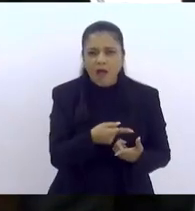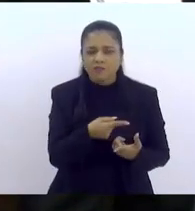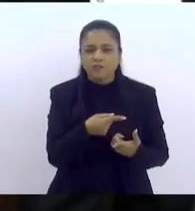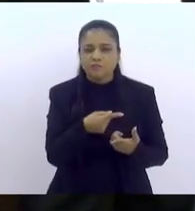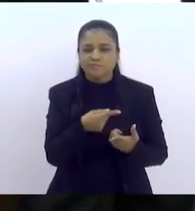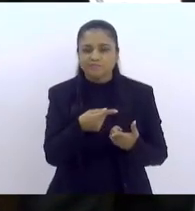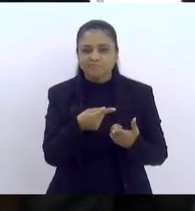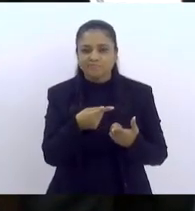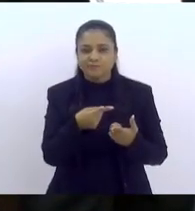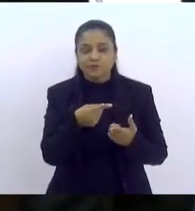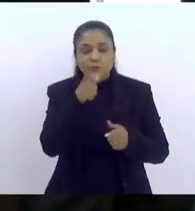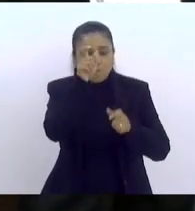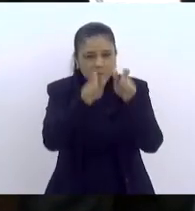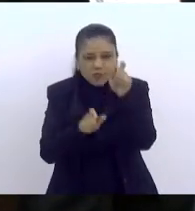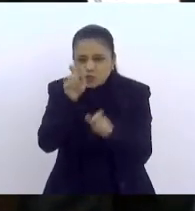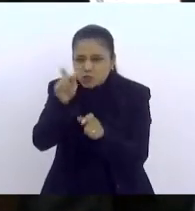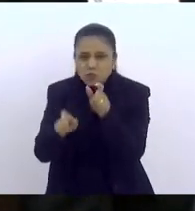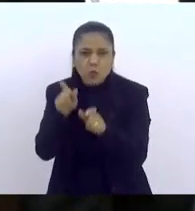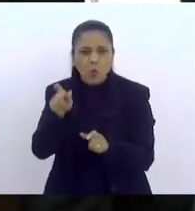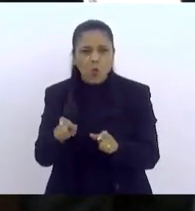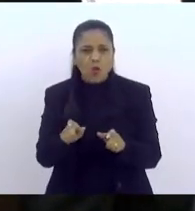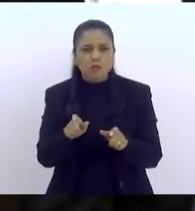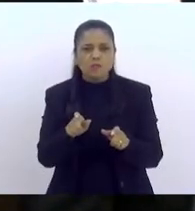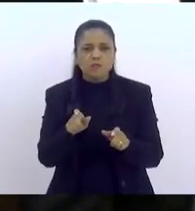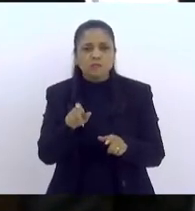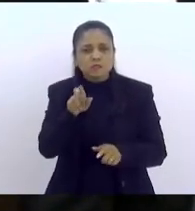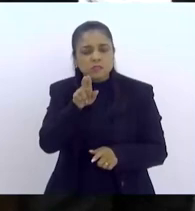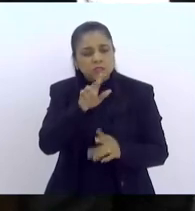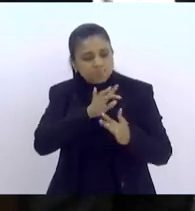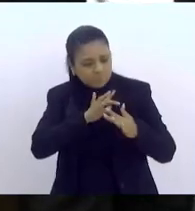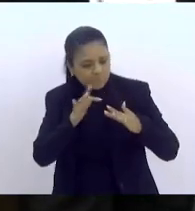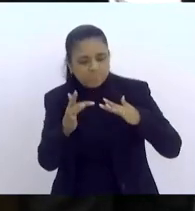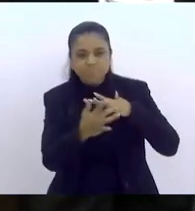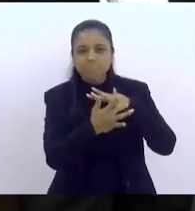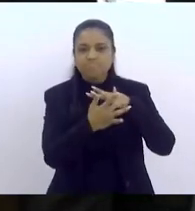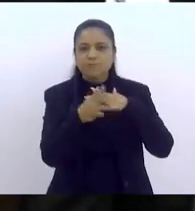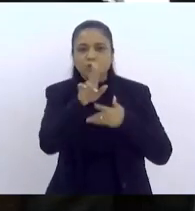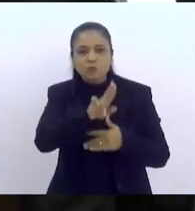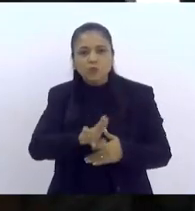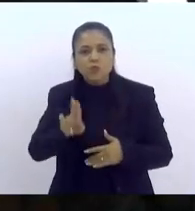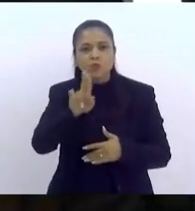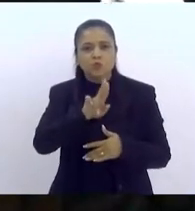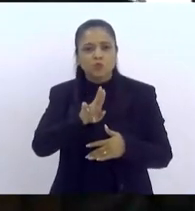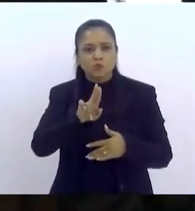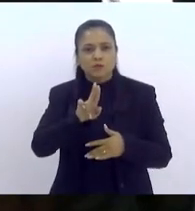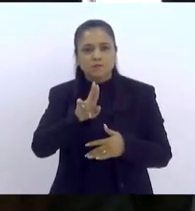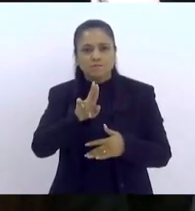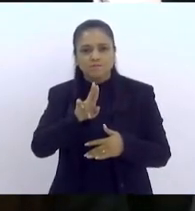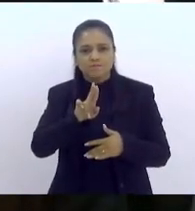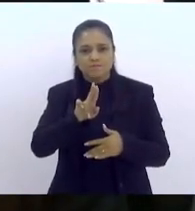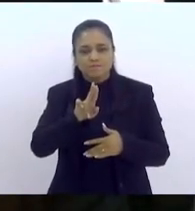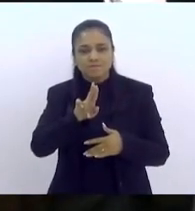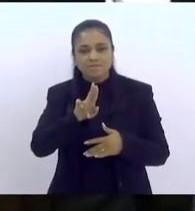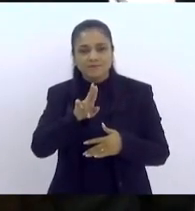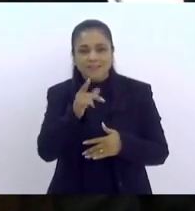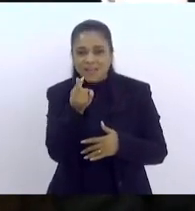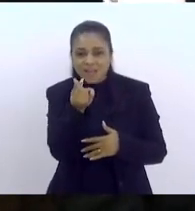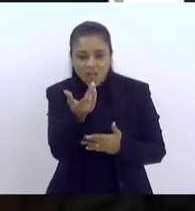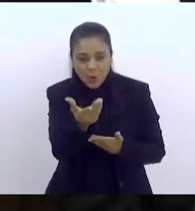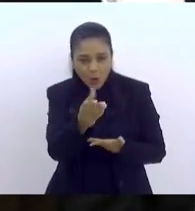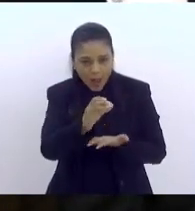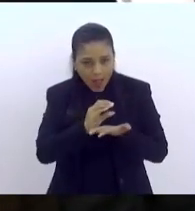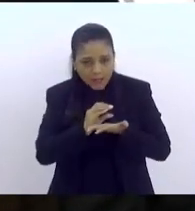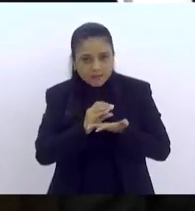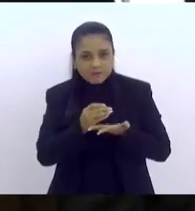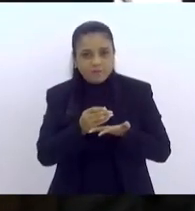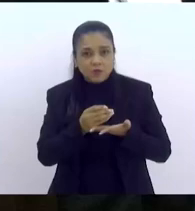cruel e infame de pessoas que se utilizam das redes para fazer, angariar dinheiro